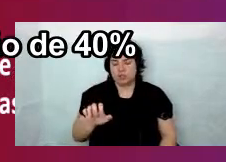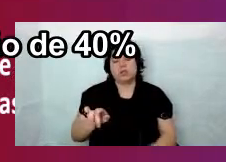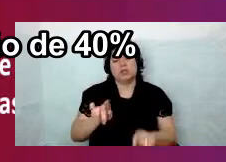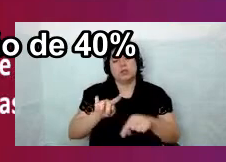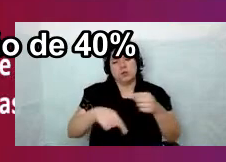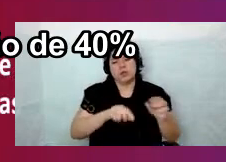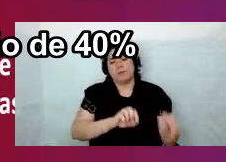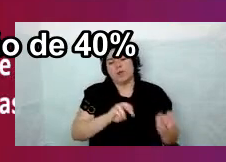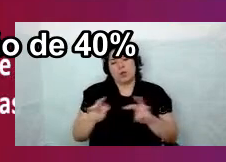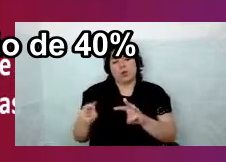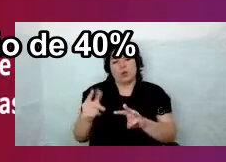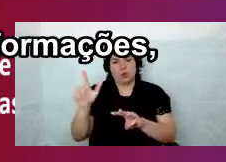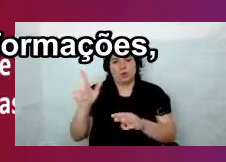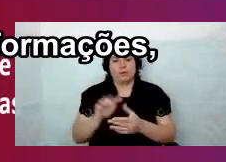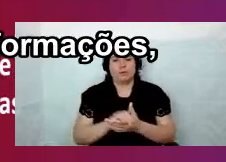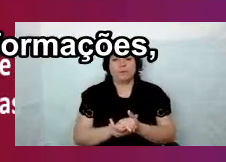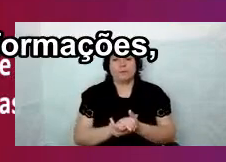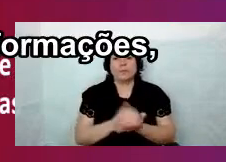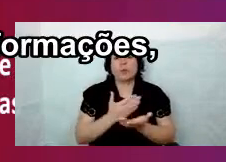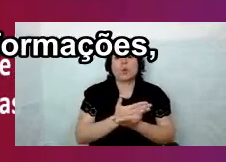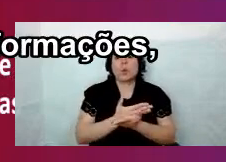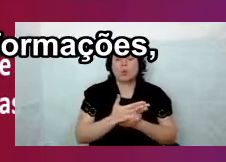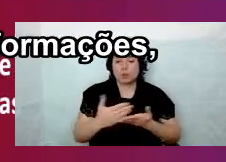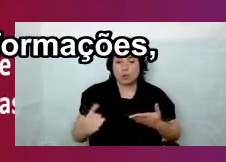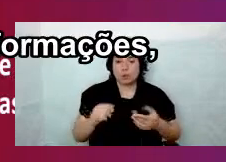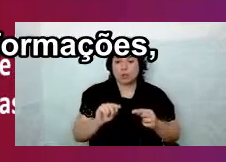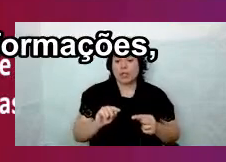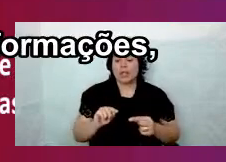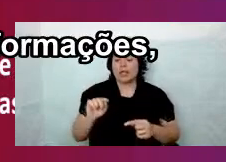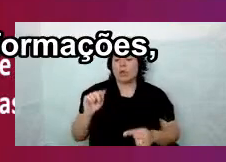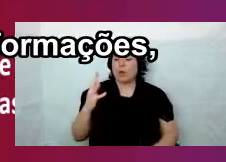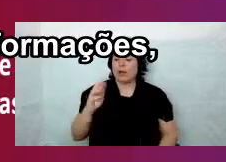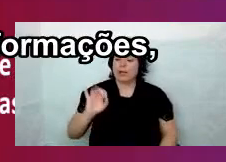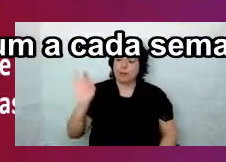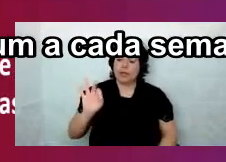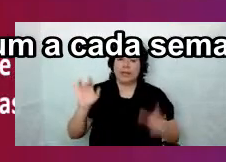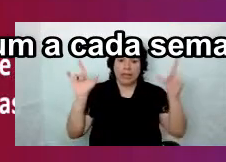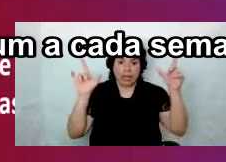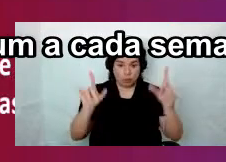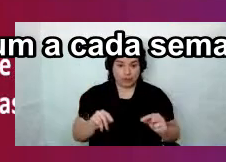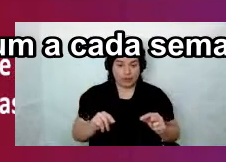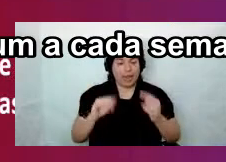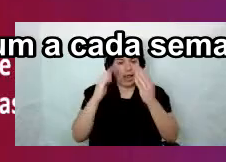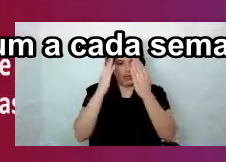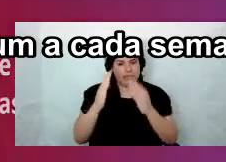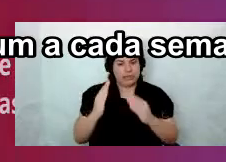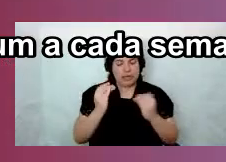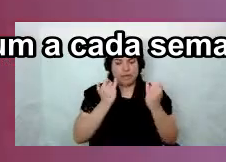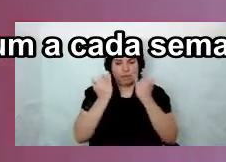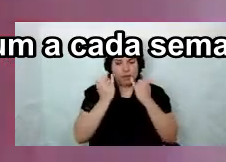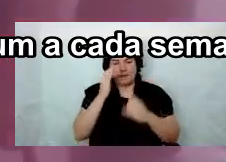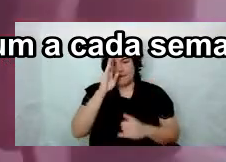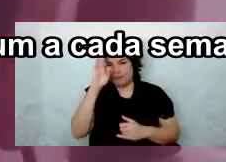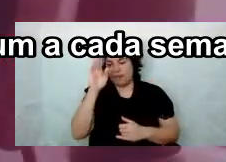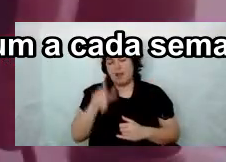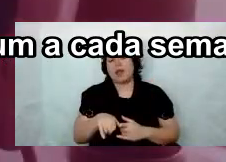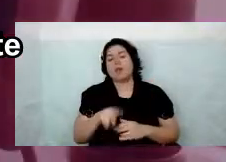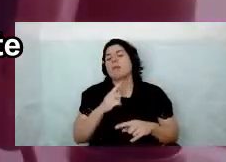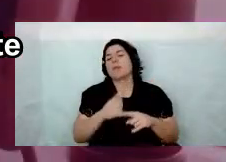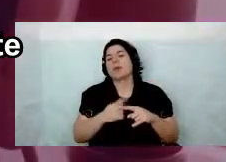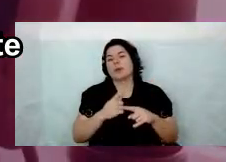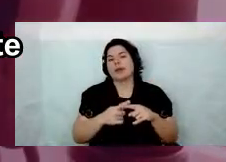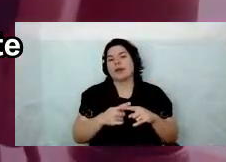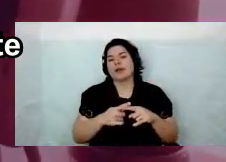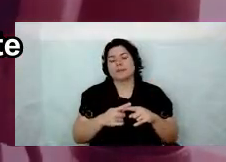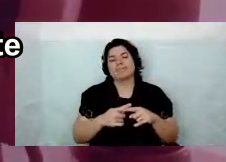Aqui a gente teve uma redução de 40% no tempo de análise dessas informações, principalmente porque era muito comum a